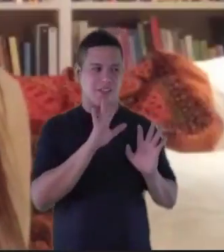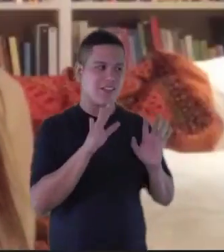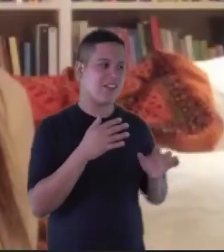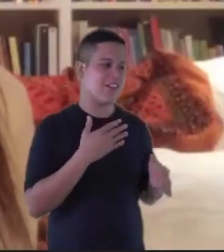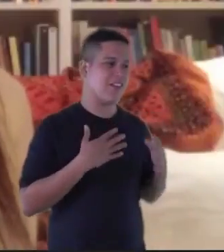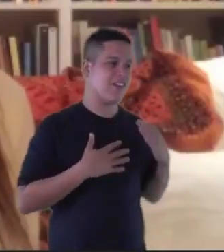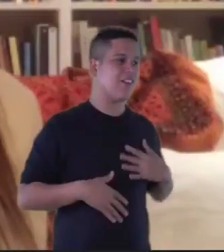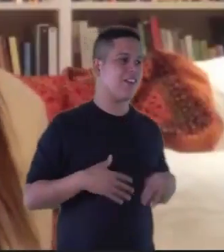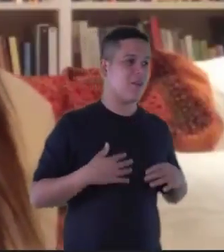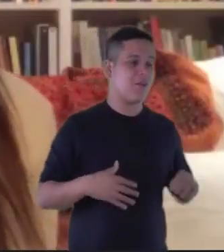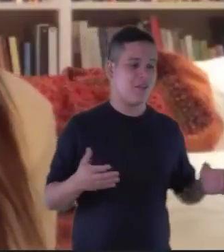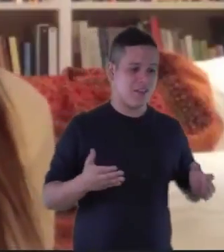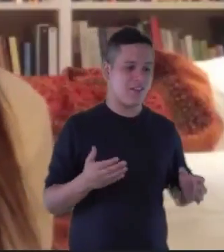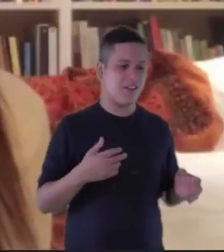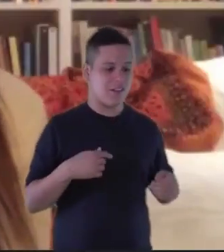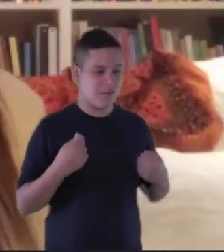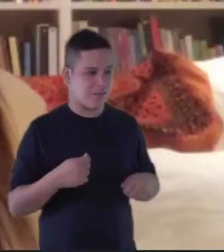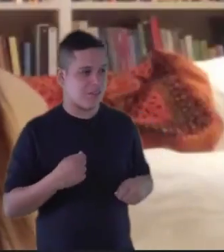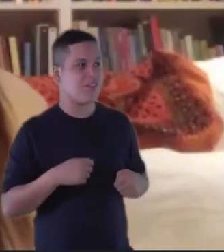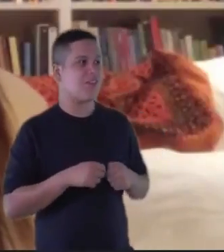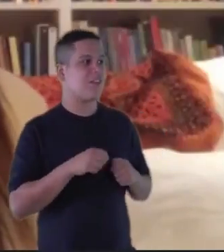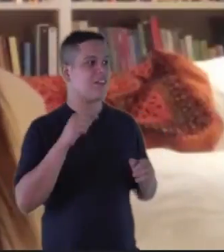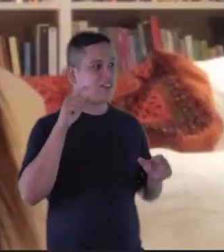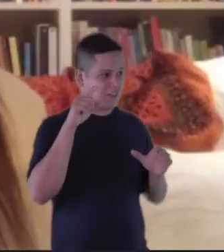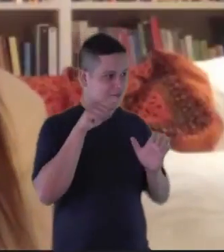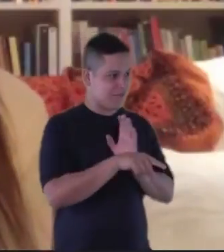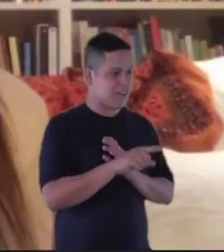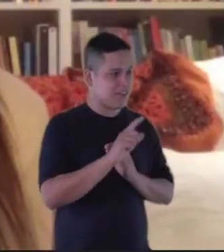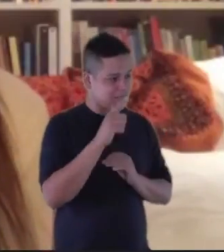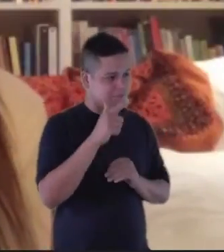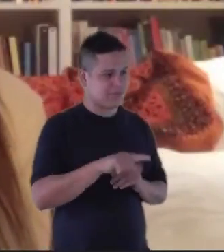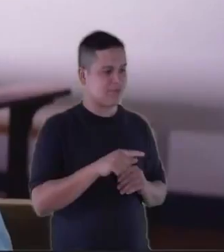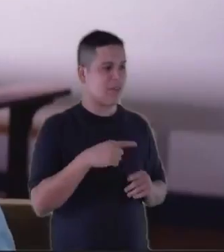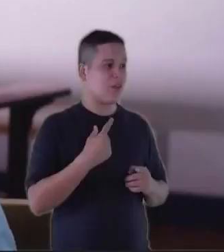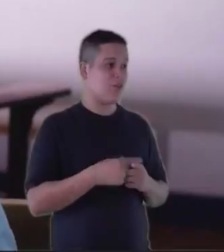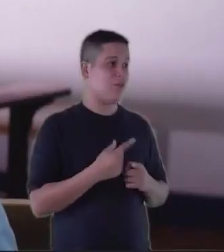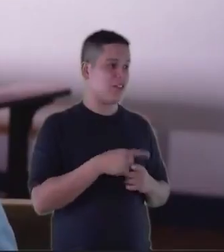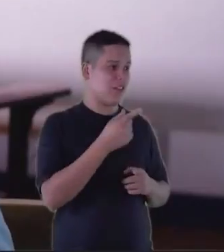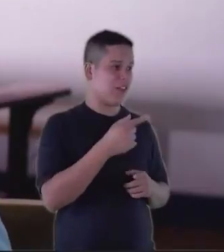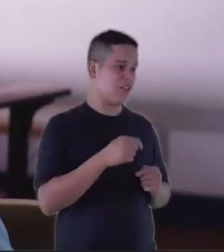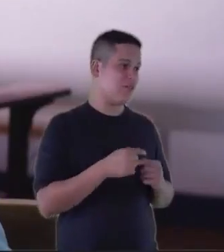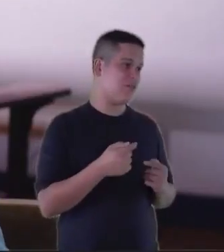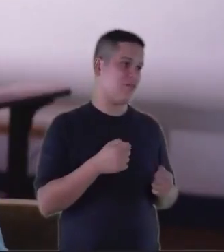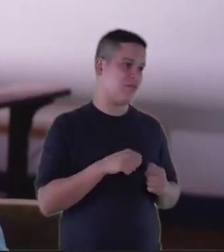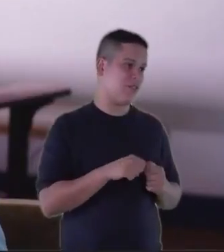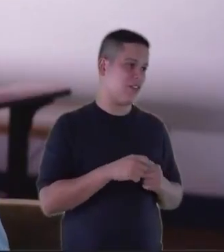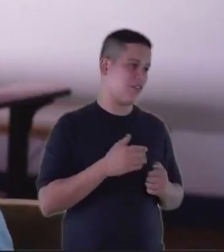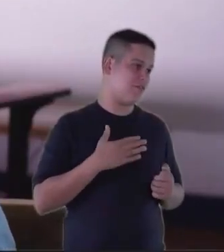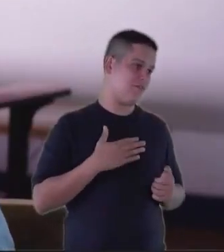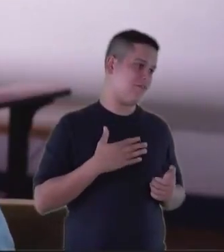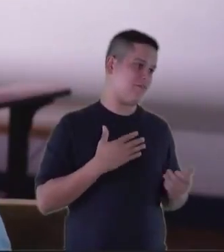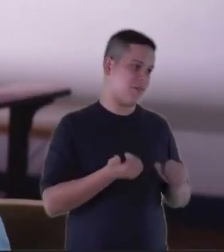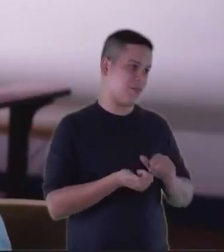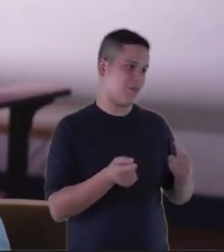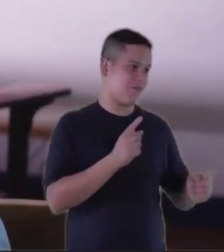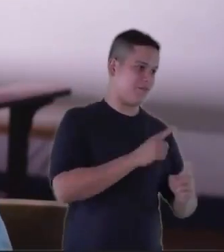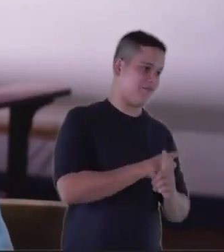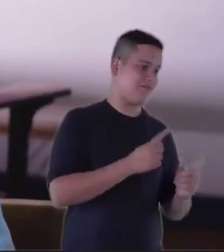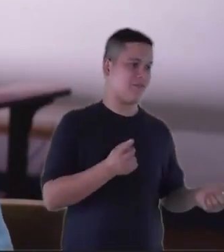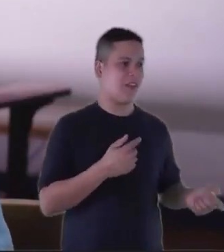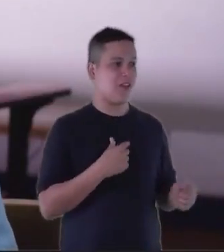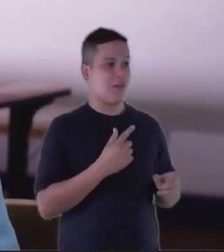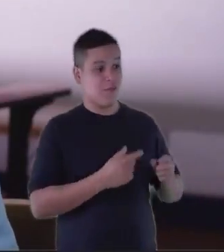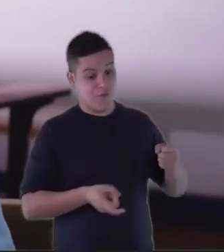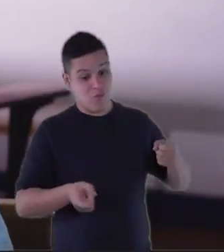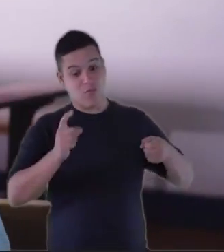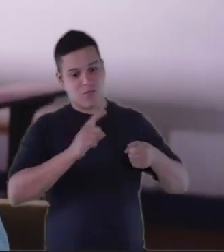que fazer novamente a pergunta para o Tony, que ele fez a minha parte. Obrigado, Tony, desculpa aí. O que você perguntou mesmo? Voltando à